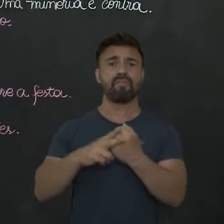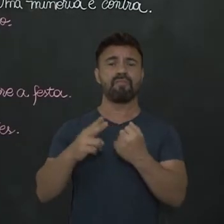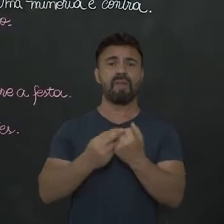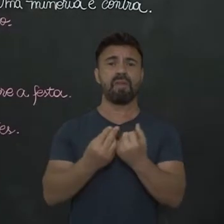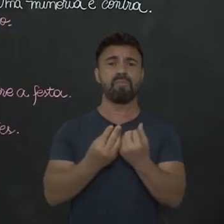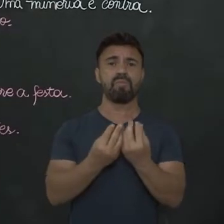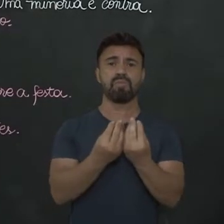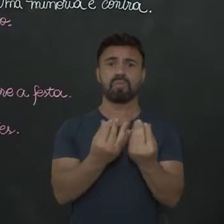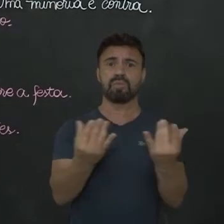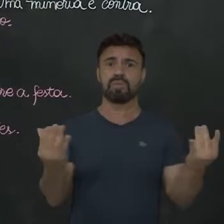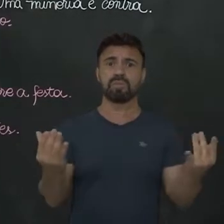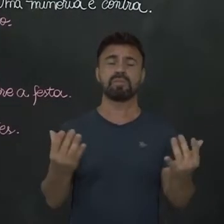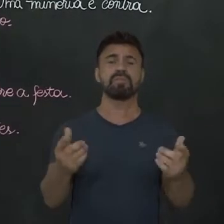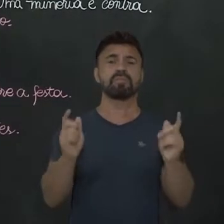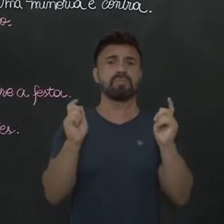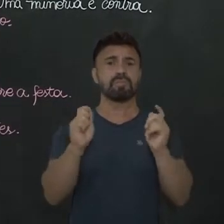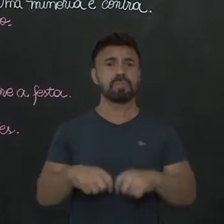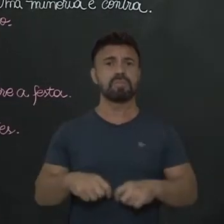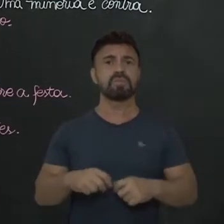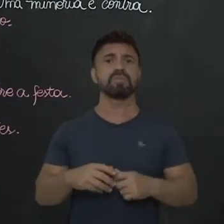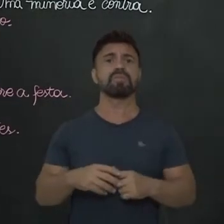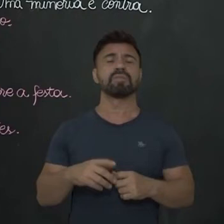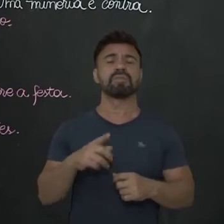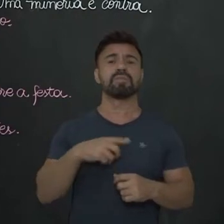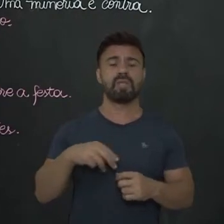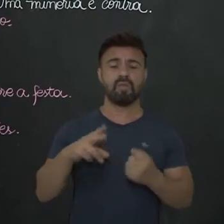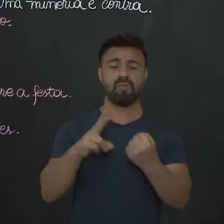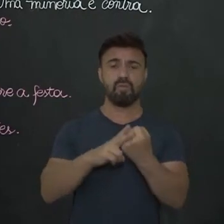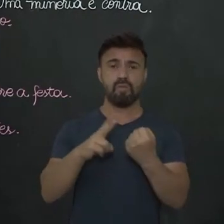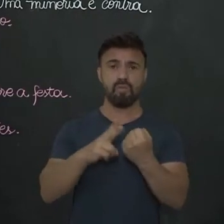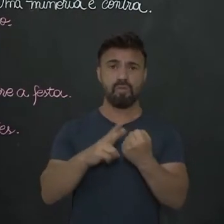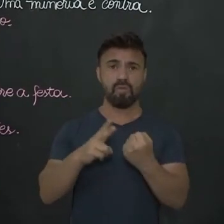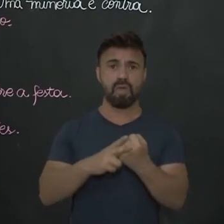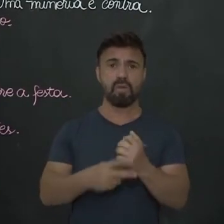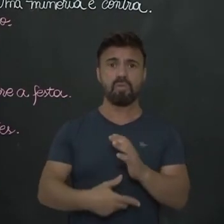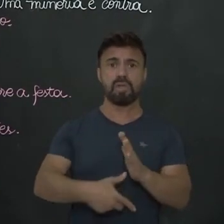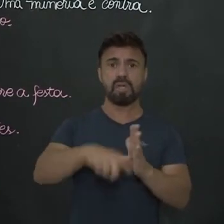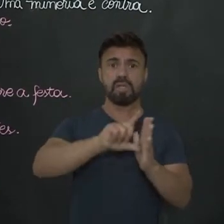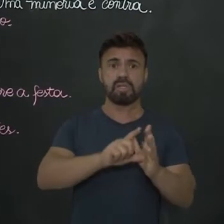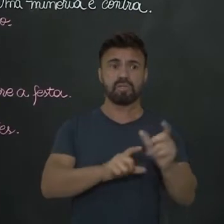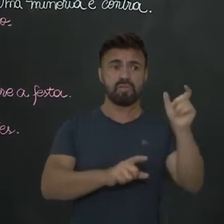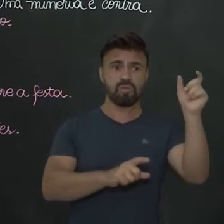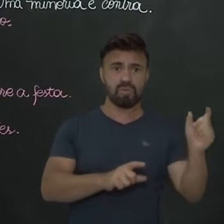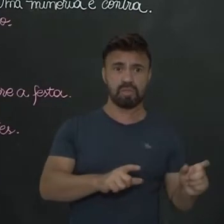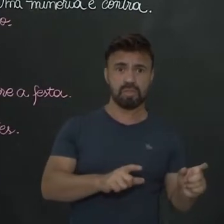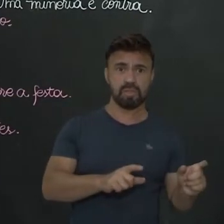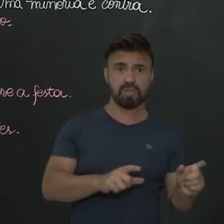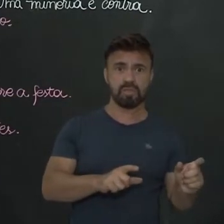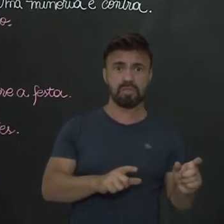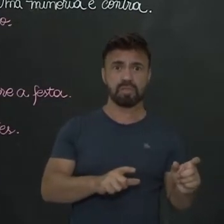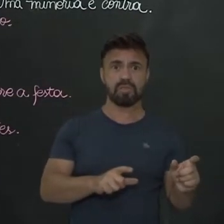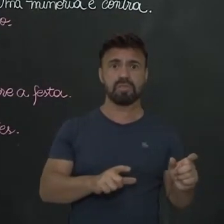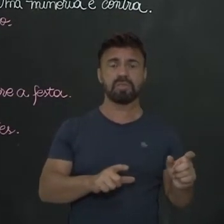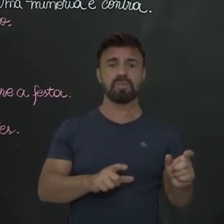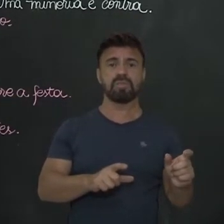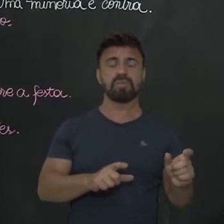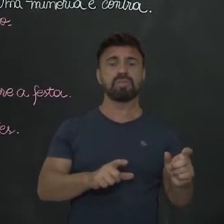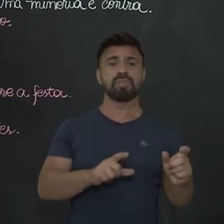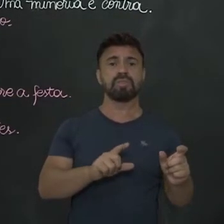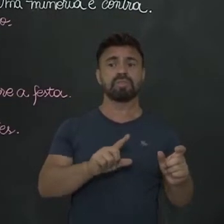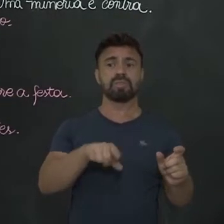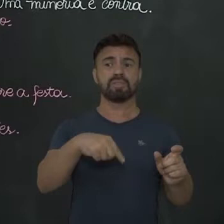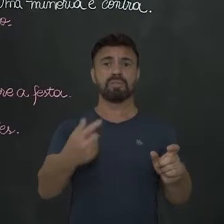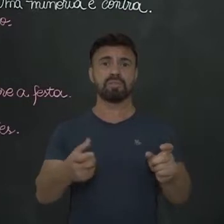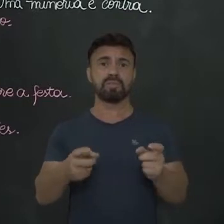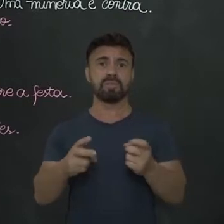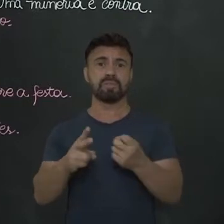no plural e a possibilidade de quando o verbo estiver antes do sujeito, ou seja, quando o sujeito for posposto, eu posso